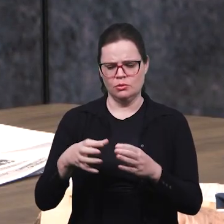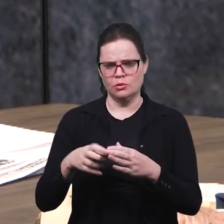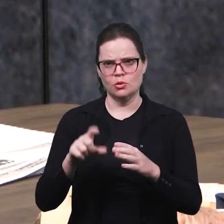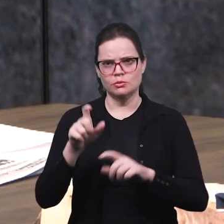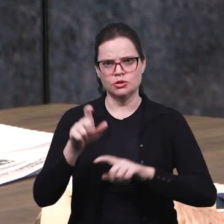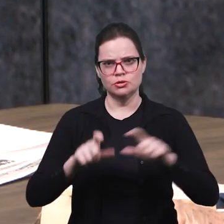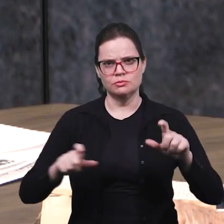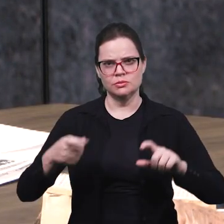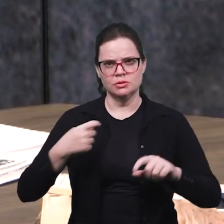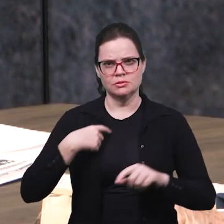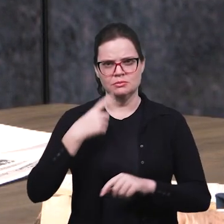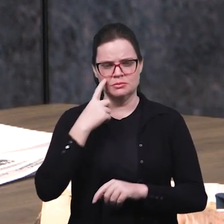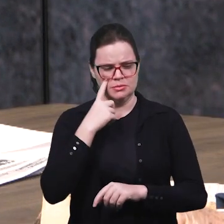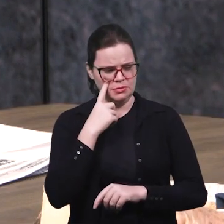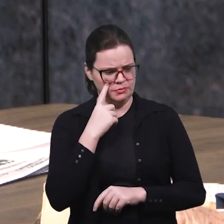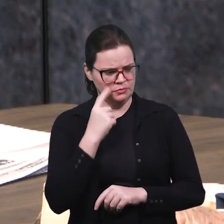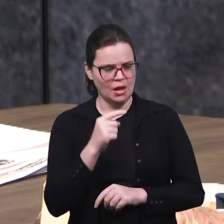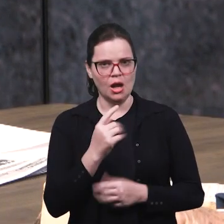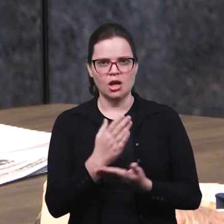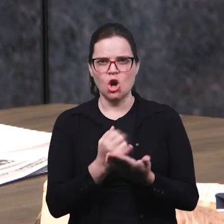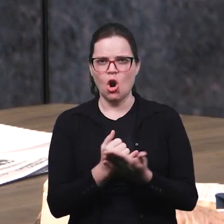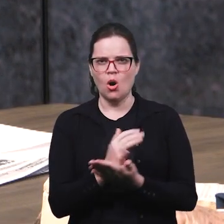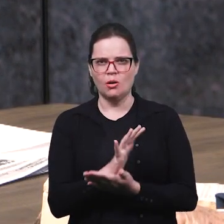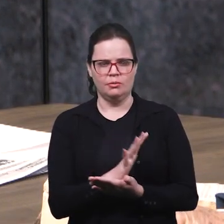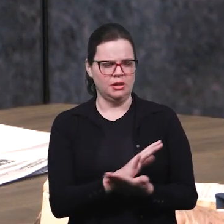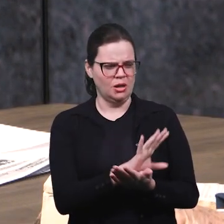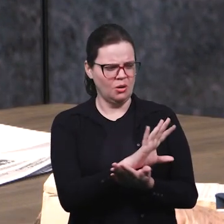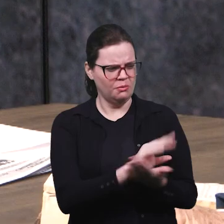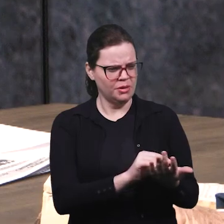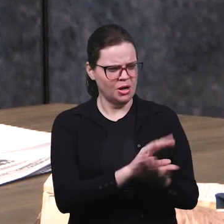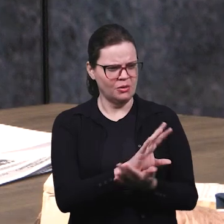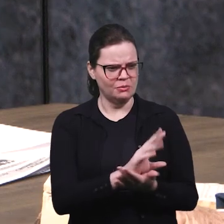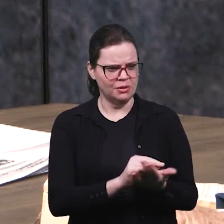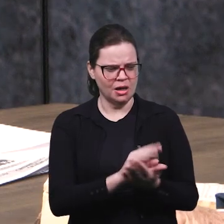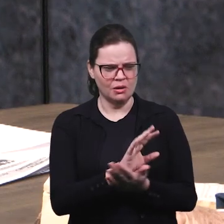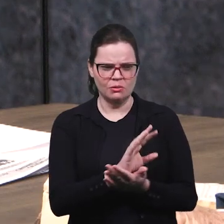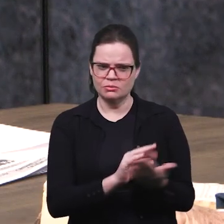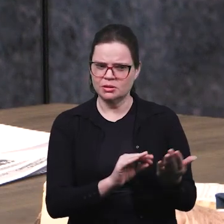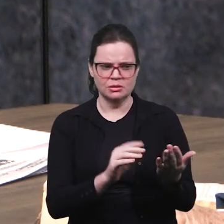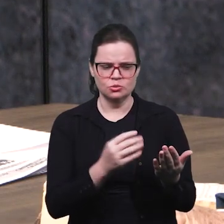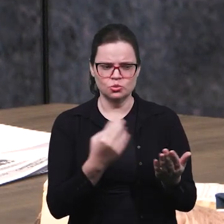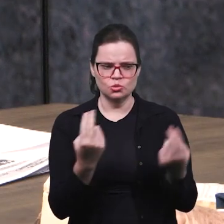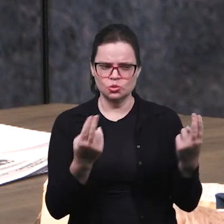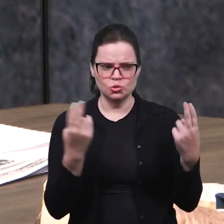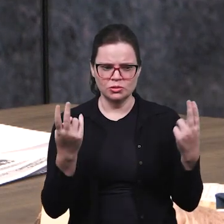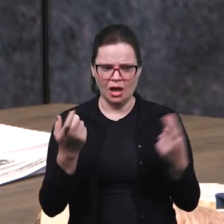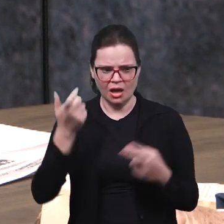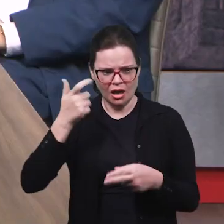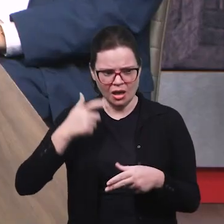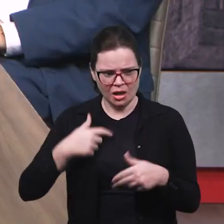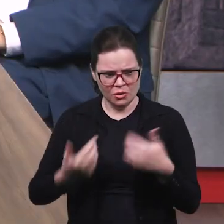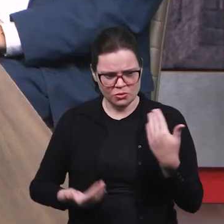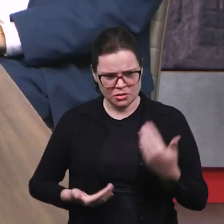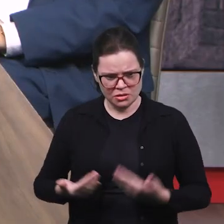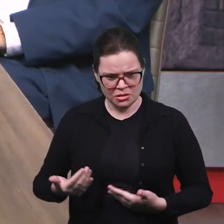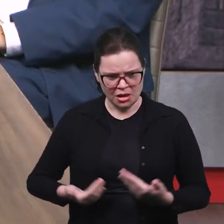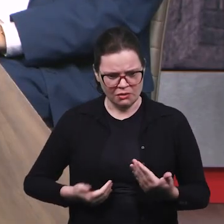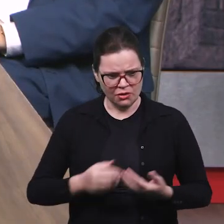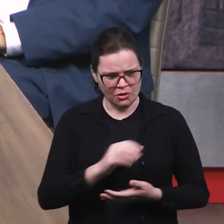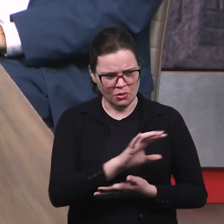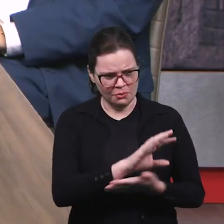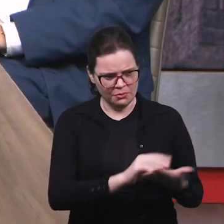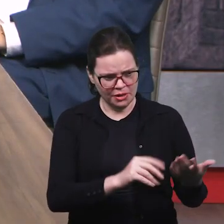era possível viver uma experiência cristã pura, íntegra, dentro dessa estrutura, vivendo nesse século,